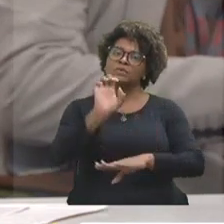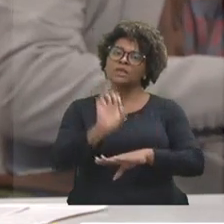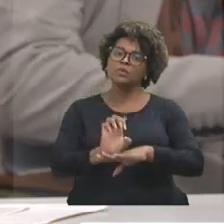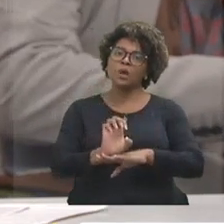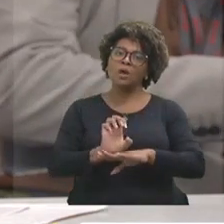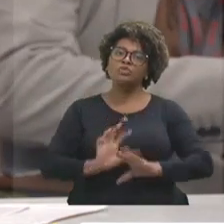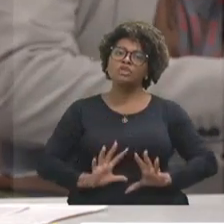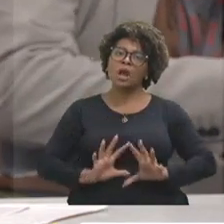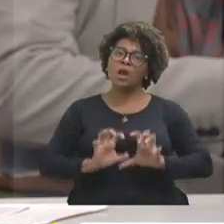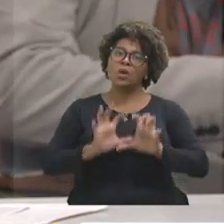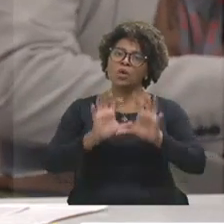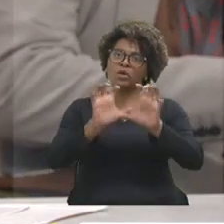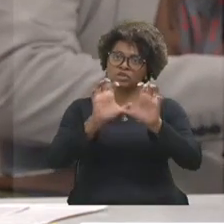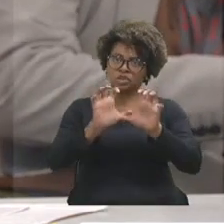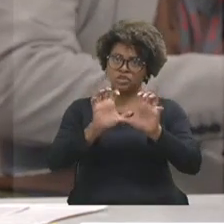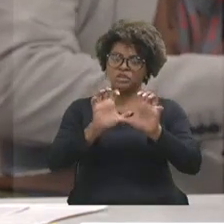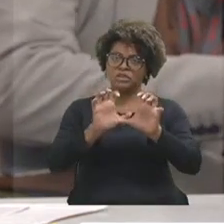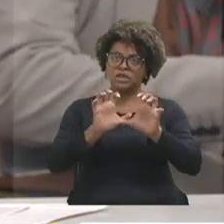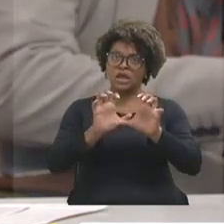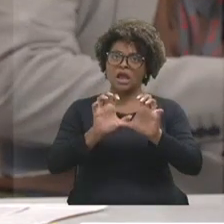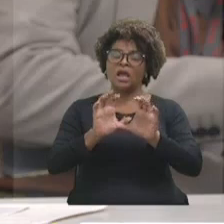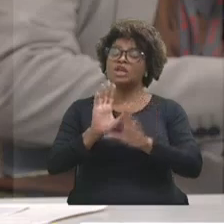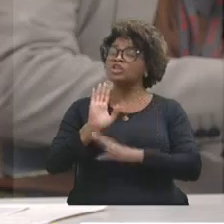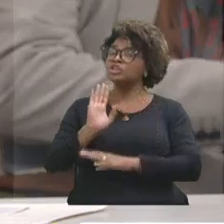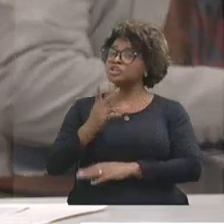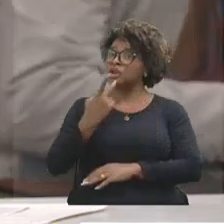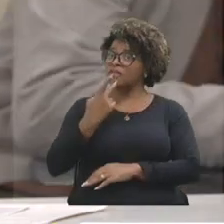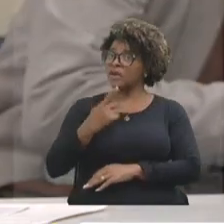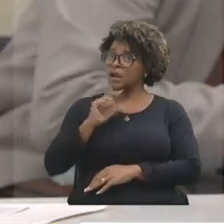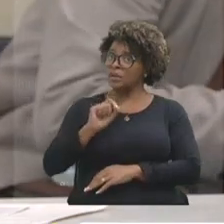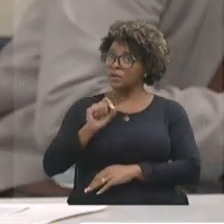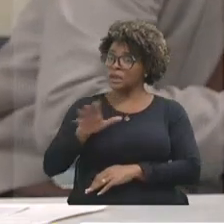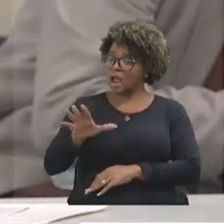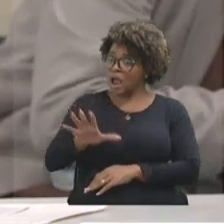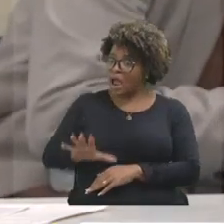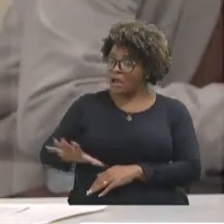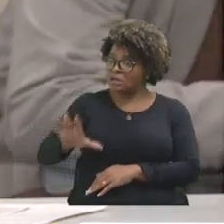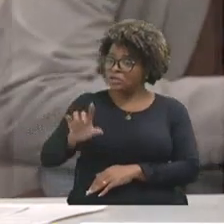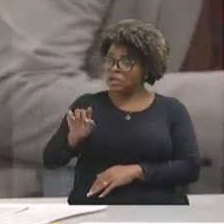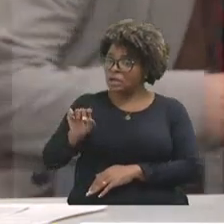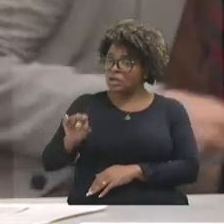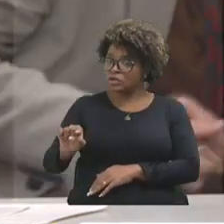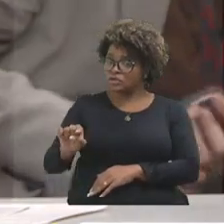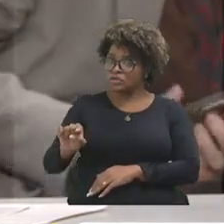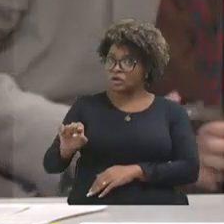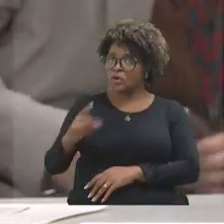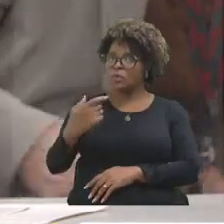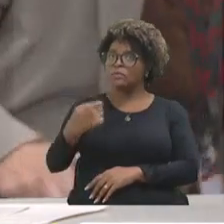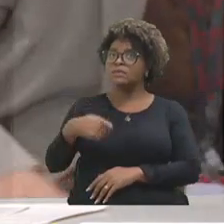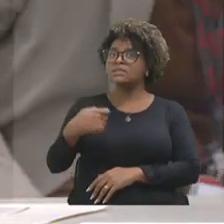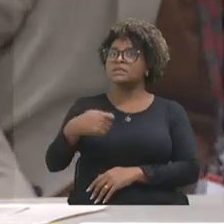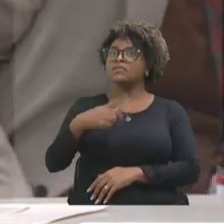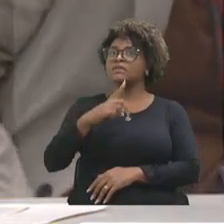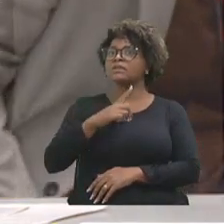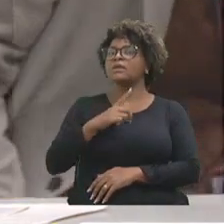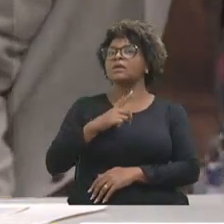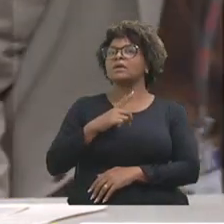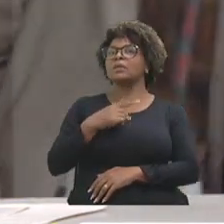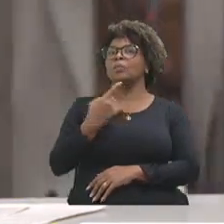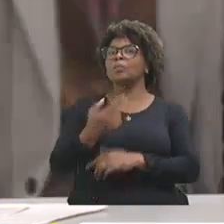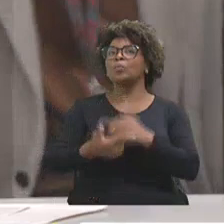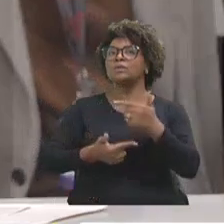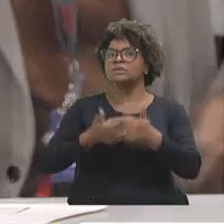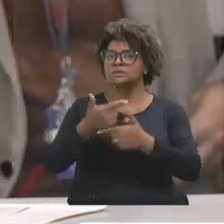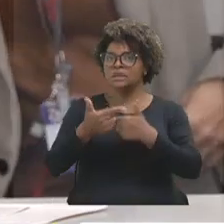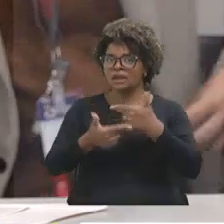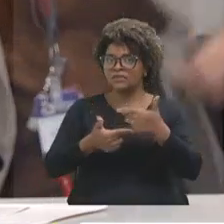é que a macro aquela região é deveria ter um serviço